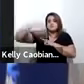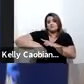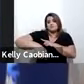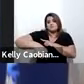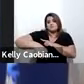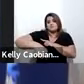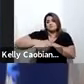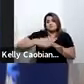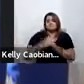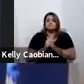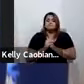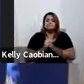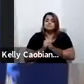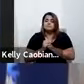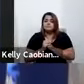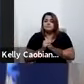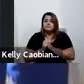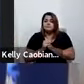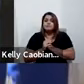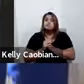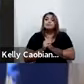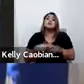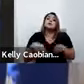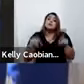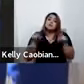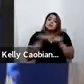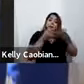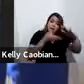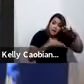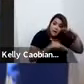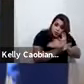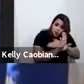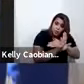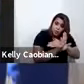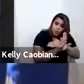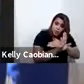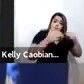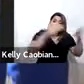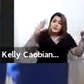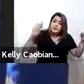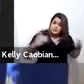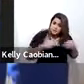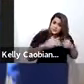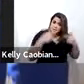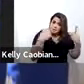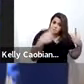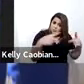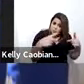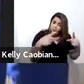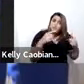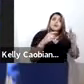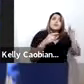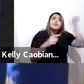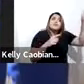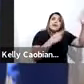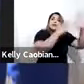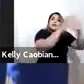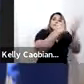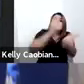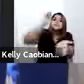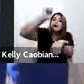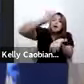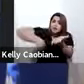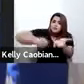nisso envolveu-se o Ministério Público, com o qual, em janeiro, a empresa tinha assinado um termo de ajustamento